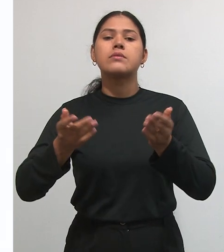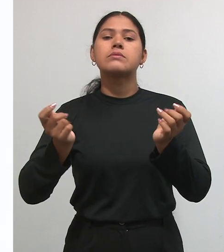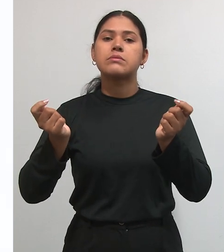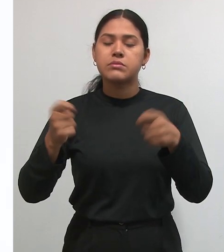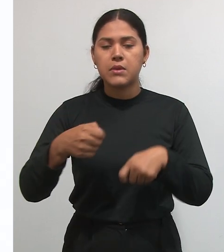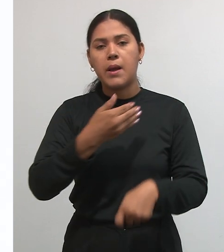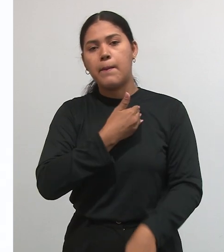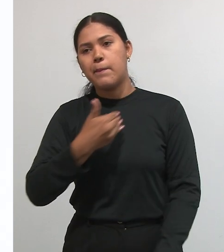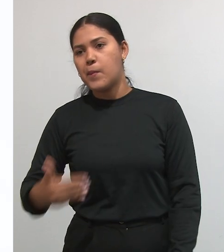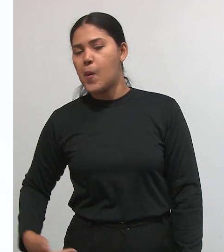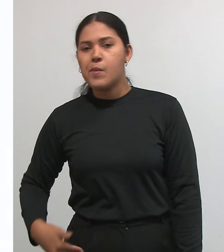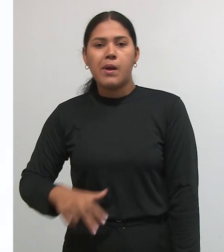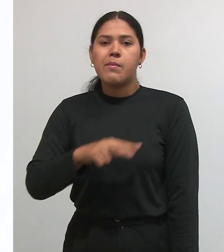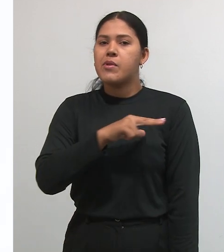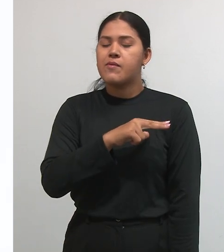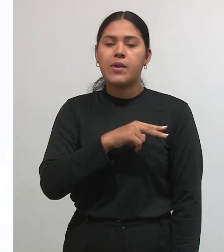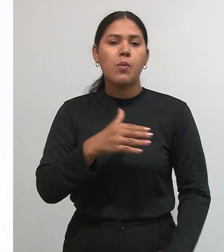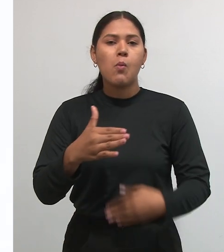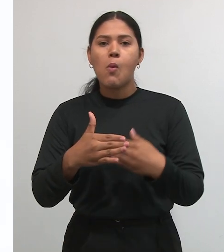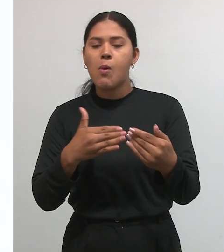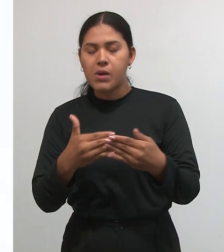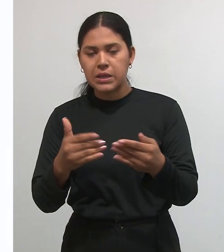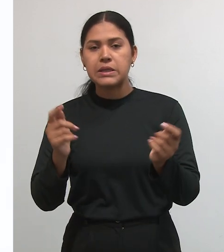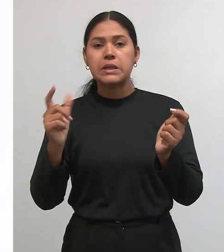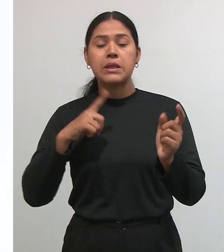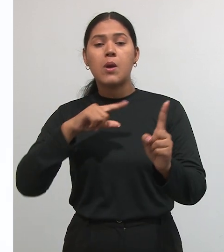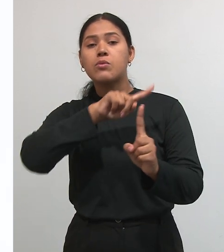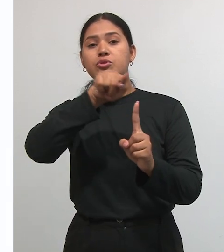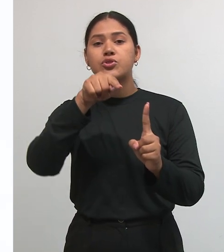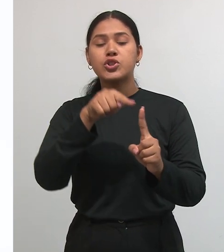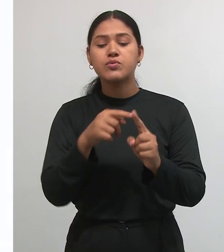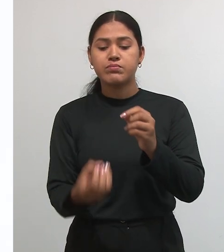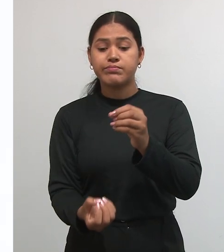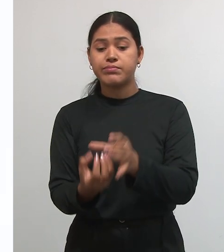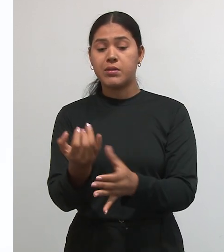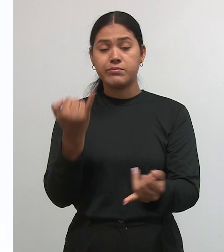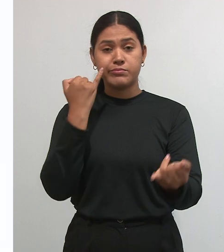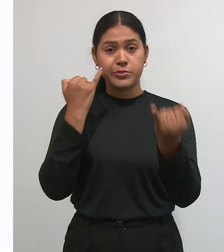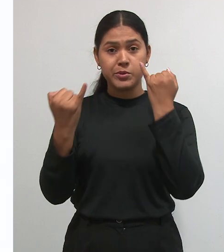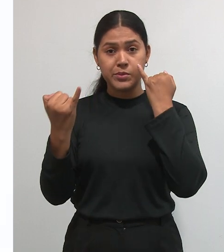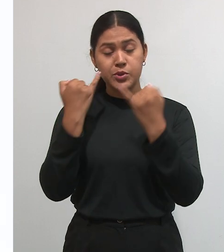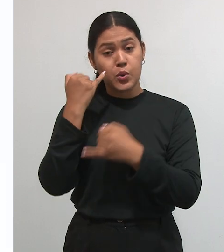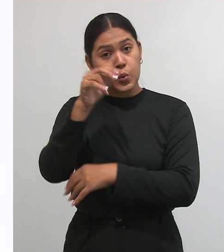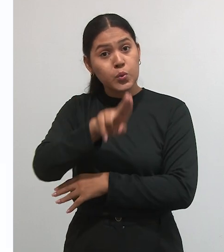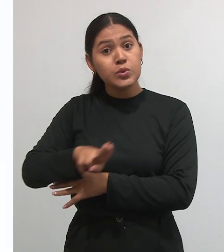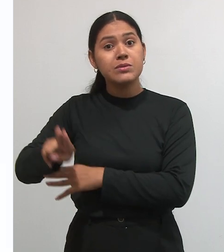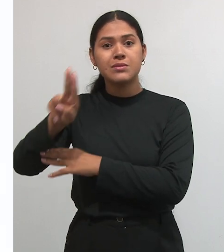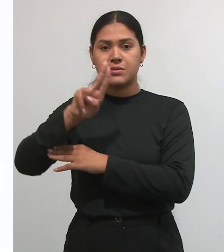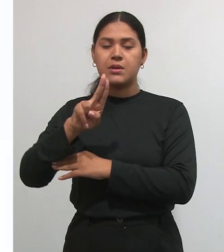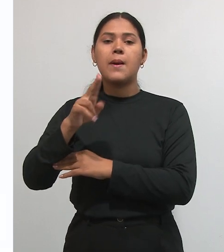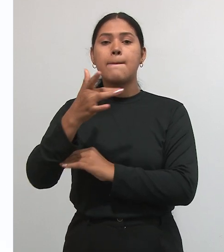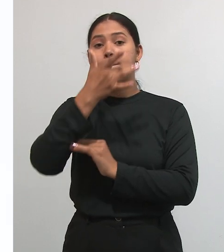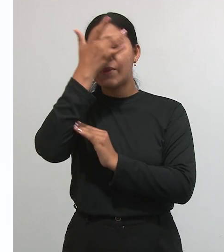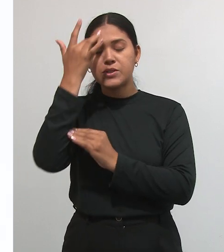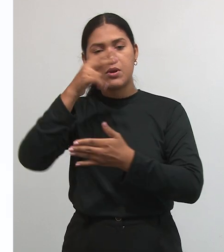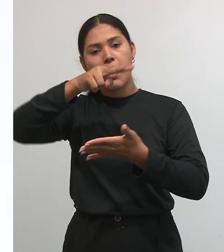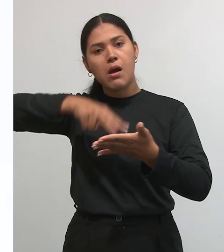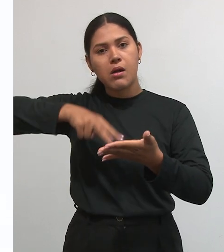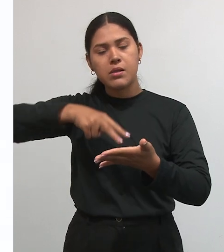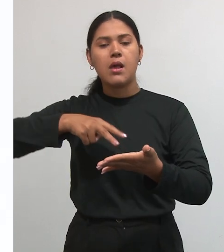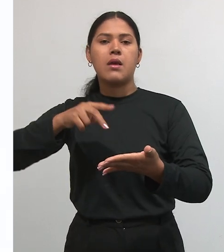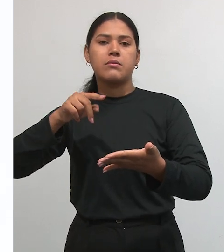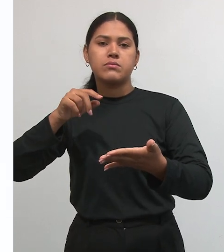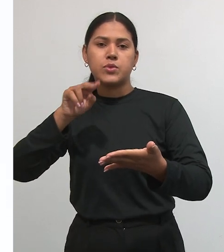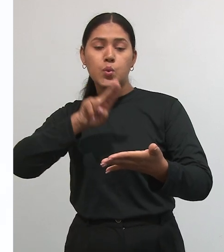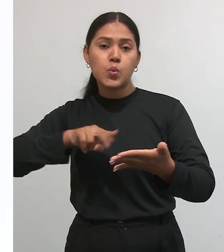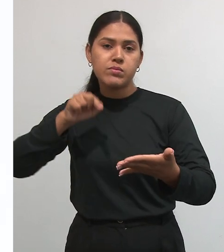geral, seja pública, ela visa gerar informações úteis, né? Úteis aos usuários.